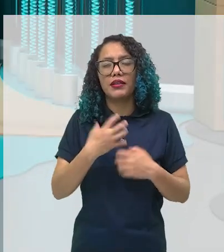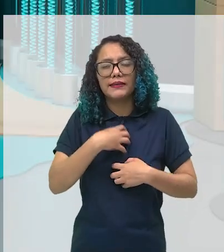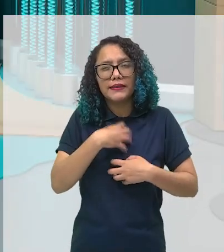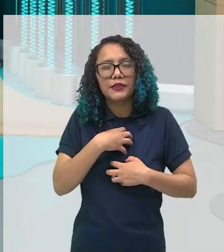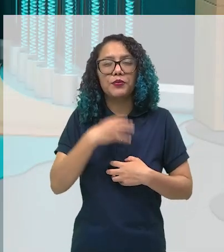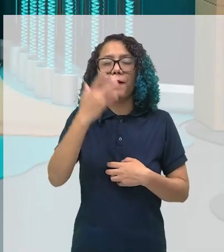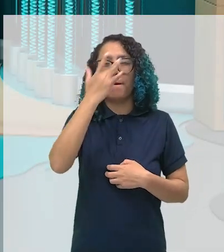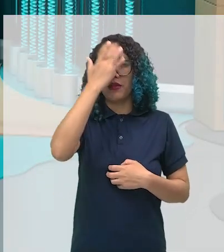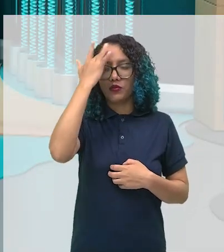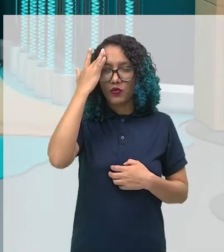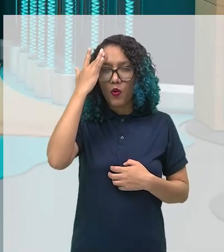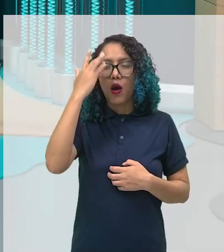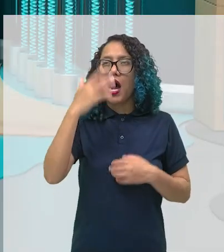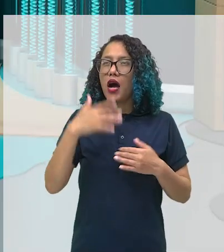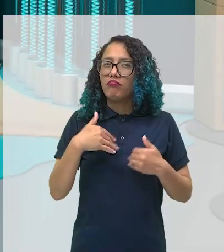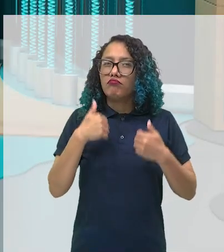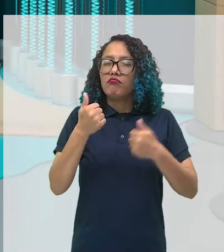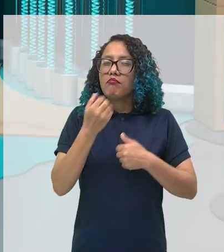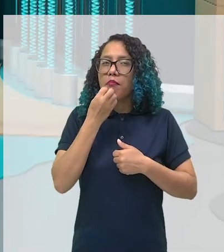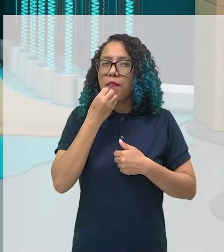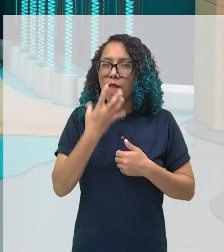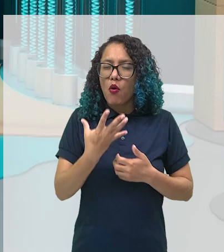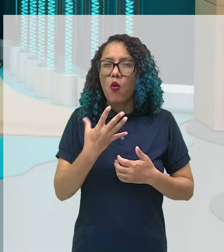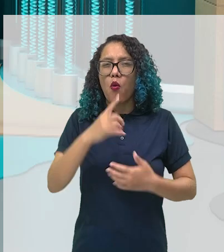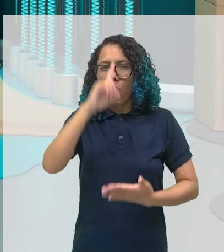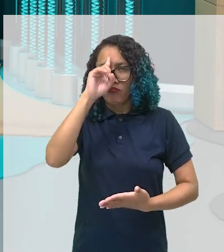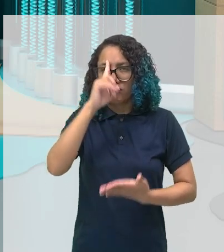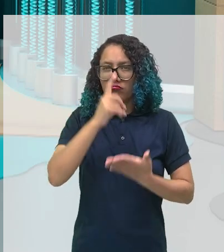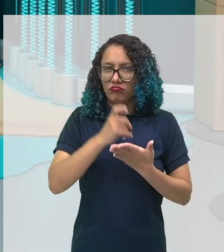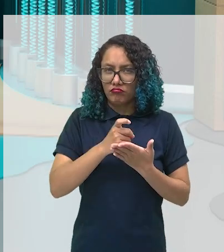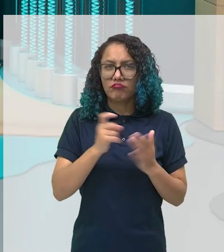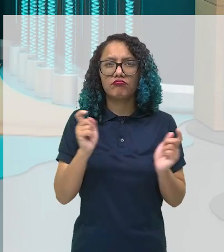mais decidida, uma pessoa mais